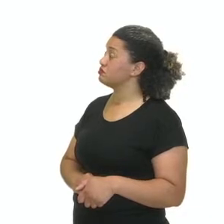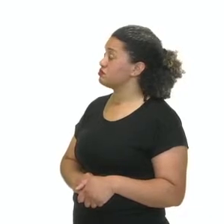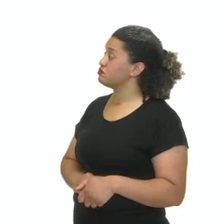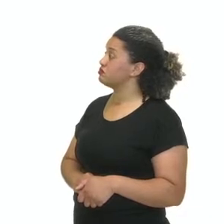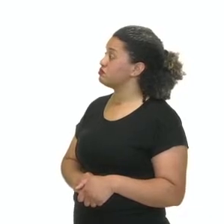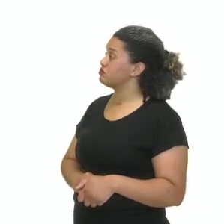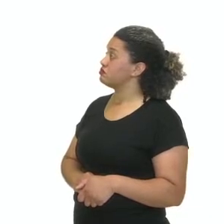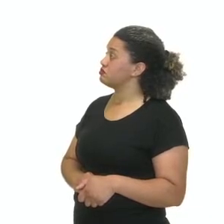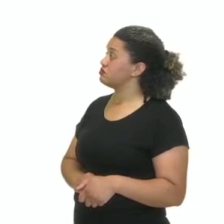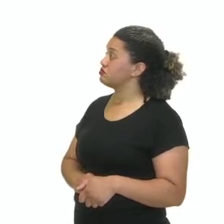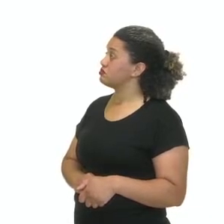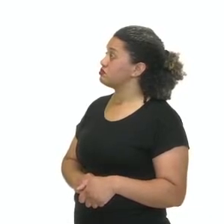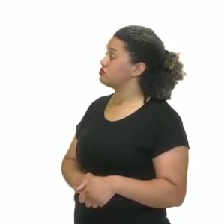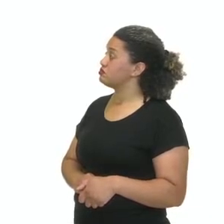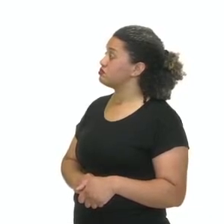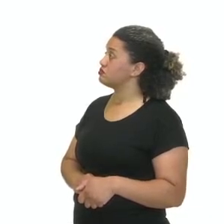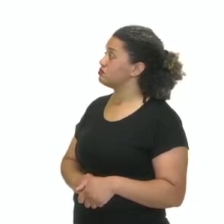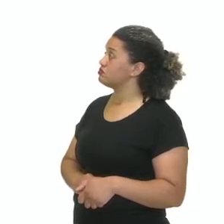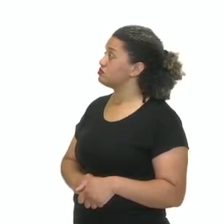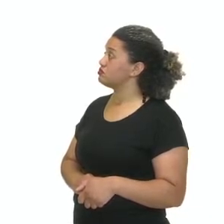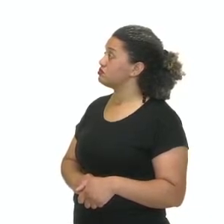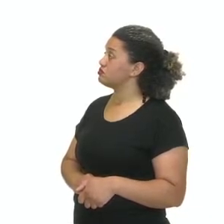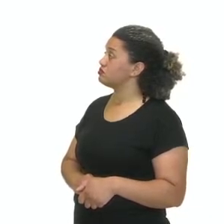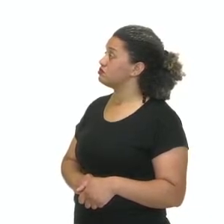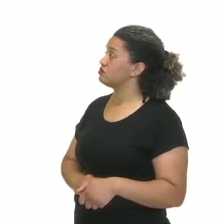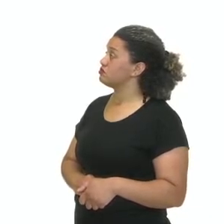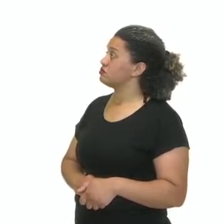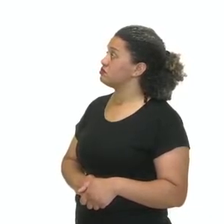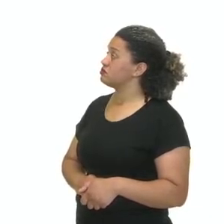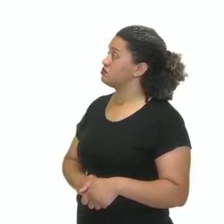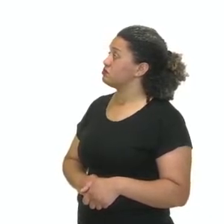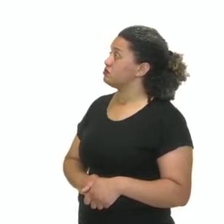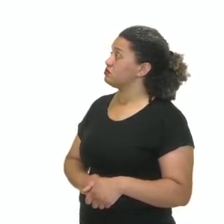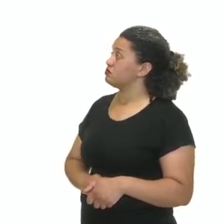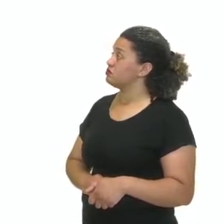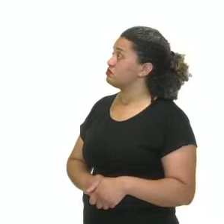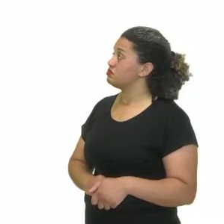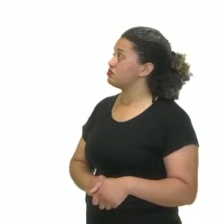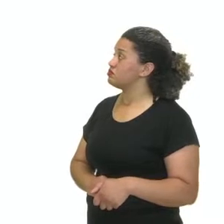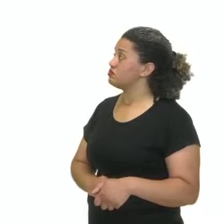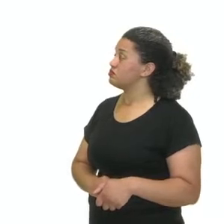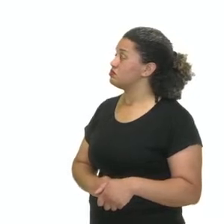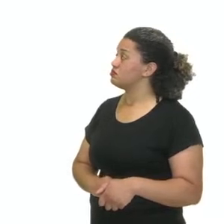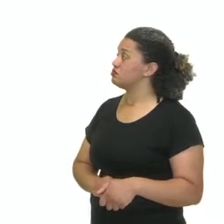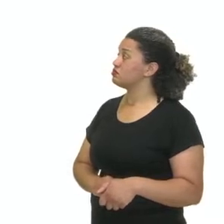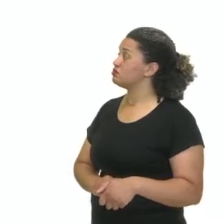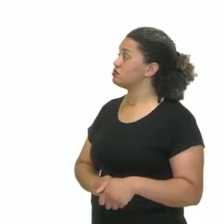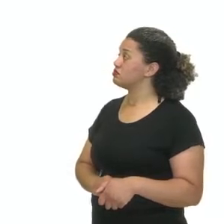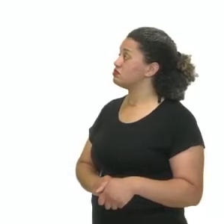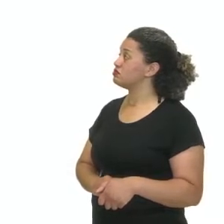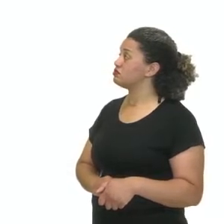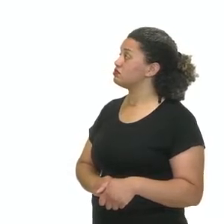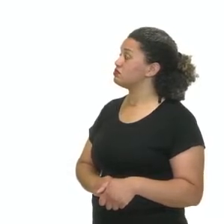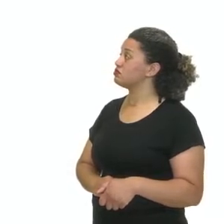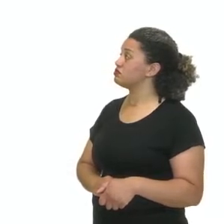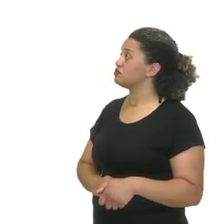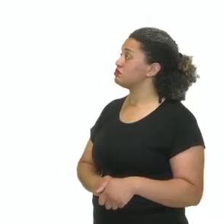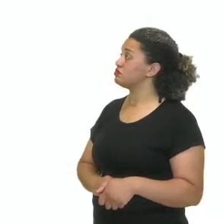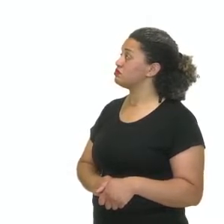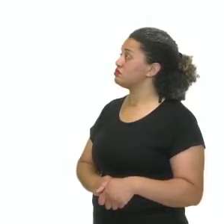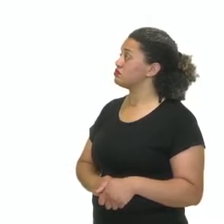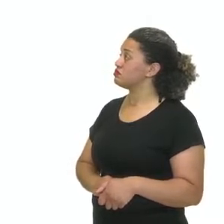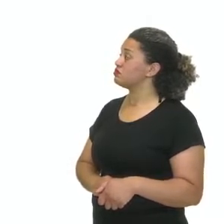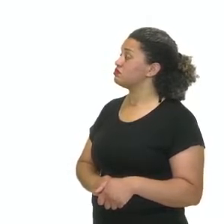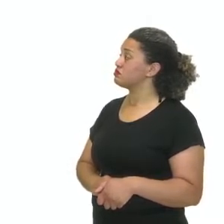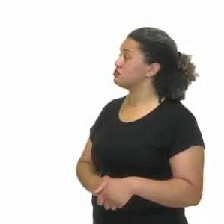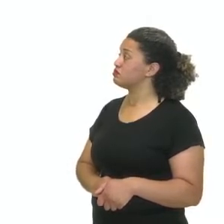borracha, etc. Essa quantidade monumental de lixo provoca um grande impacto socioambiental,